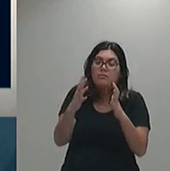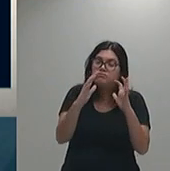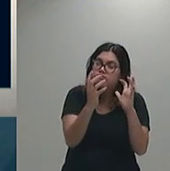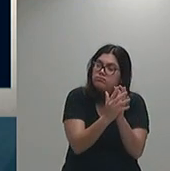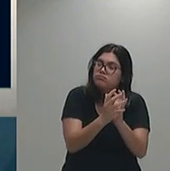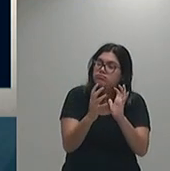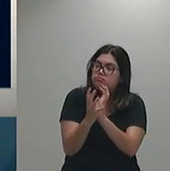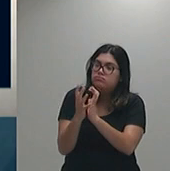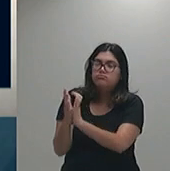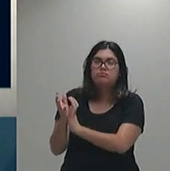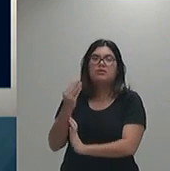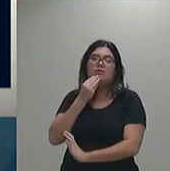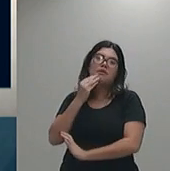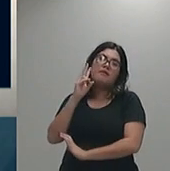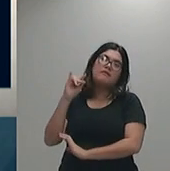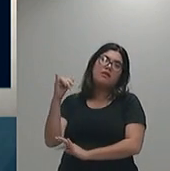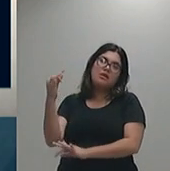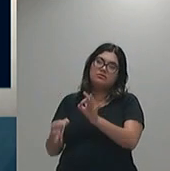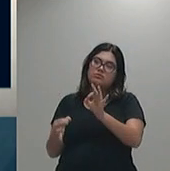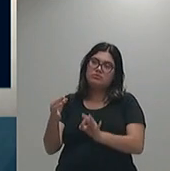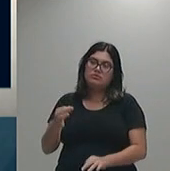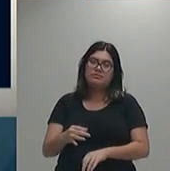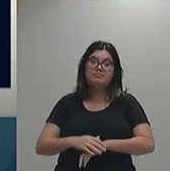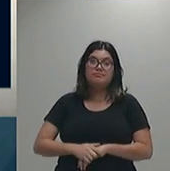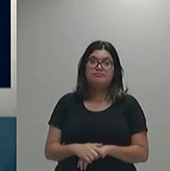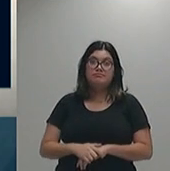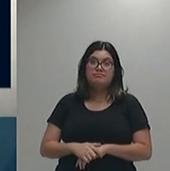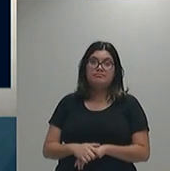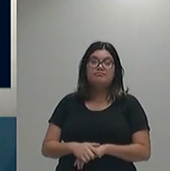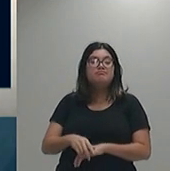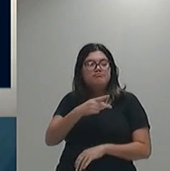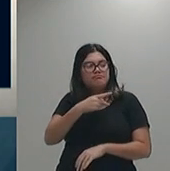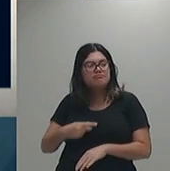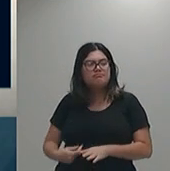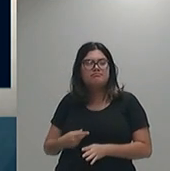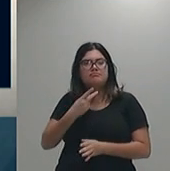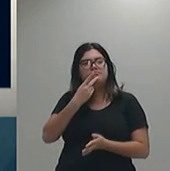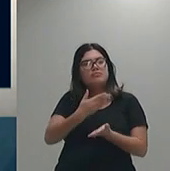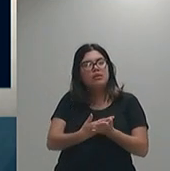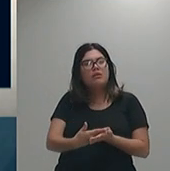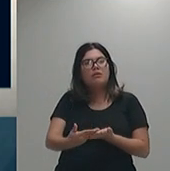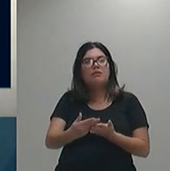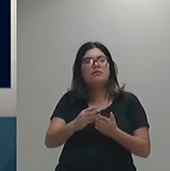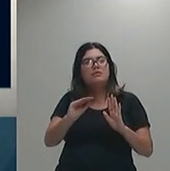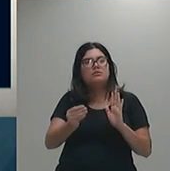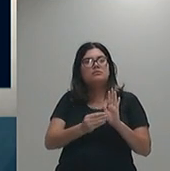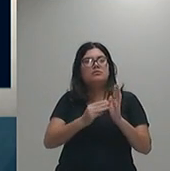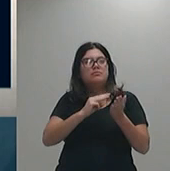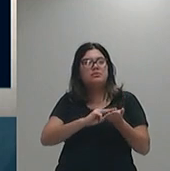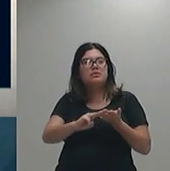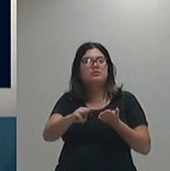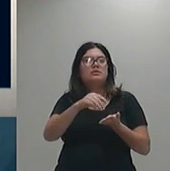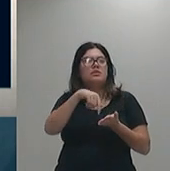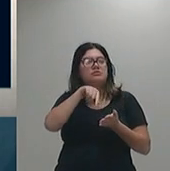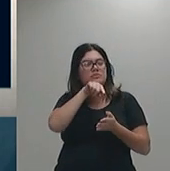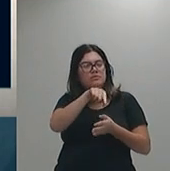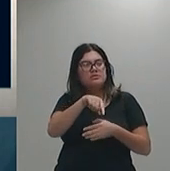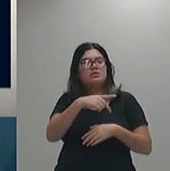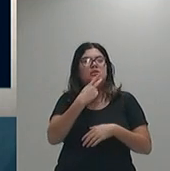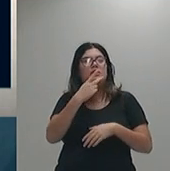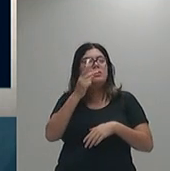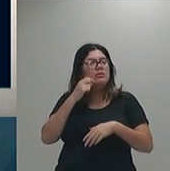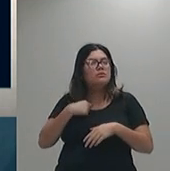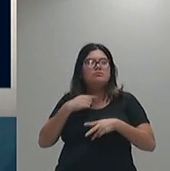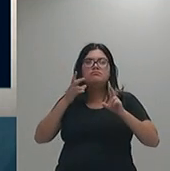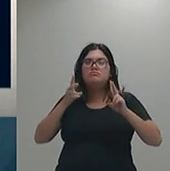que deverá julgar e o presidente desde o início até mandei uma mensagem para vossa excelência desde o início eu estou